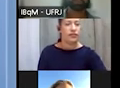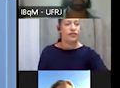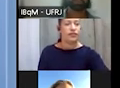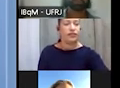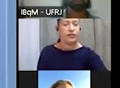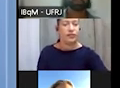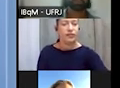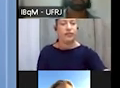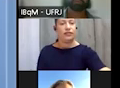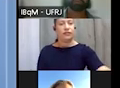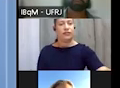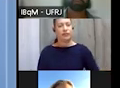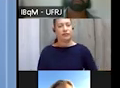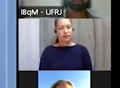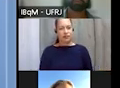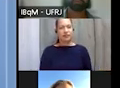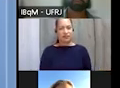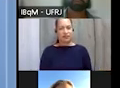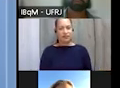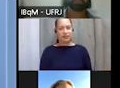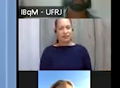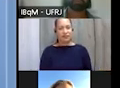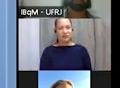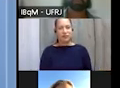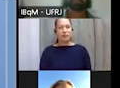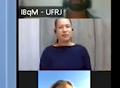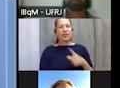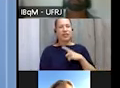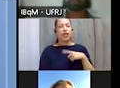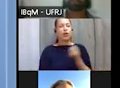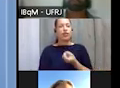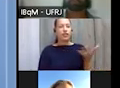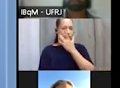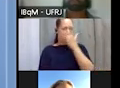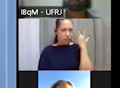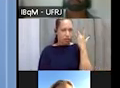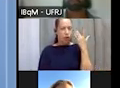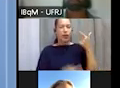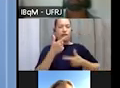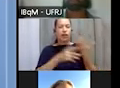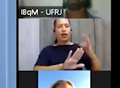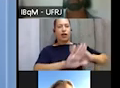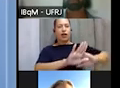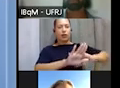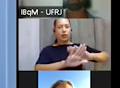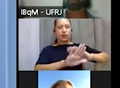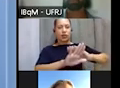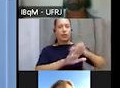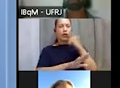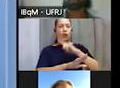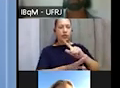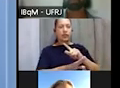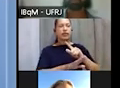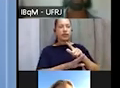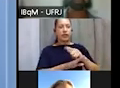micropaleontologia a nível industrial. Tem um número de pessoas muito grande que trabalha por trás para poder ter a produção, a